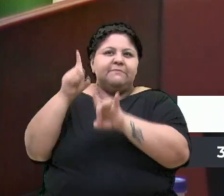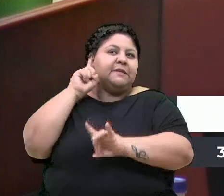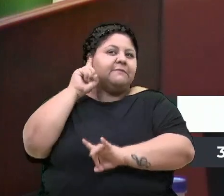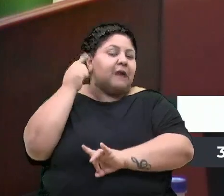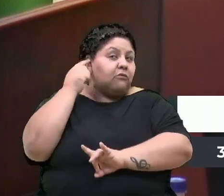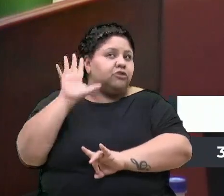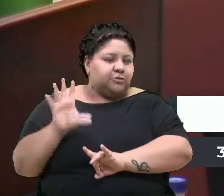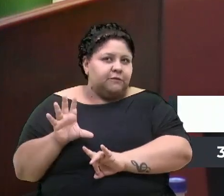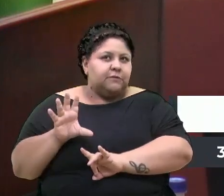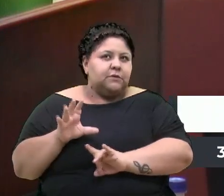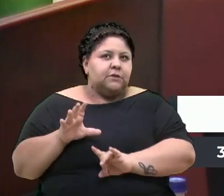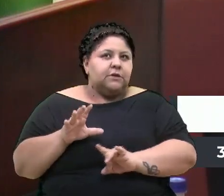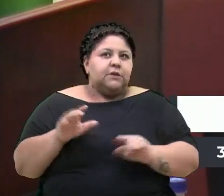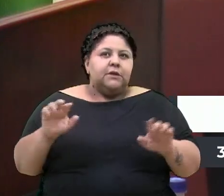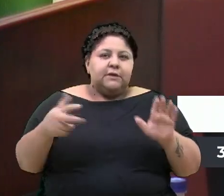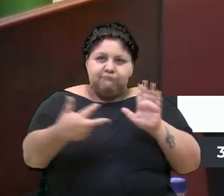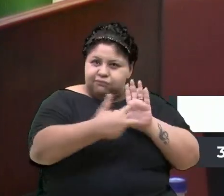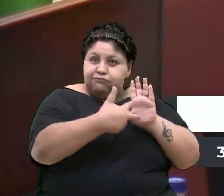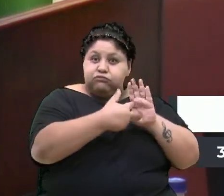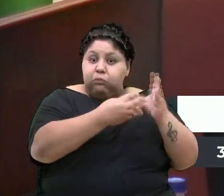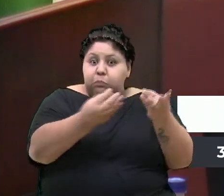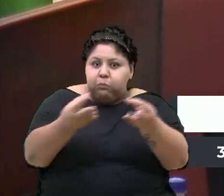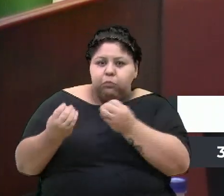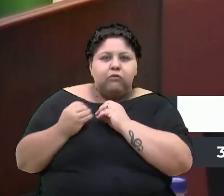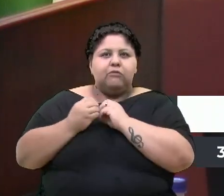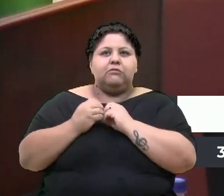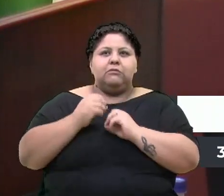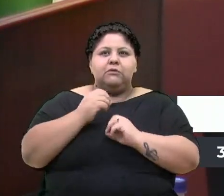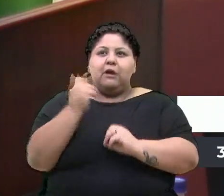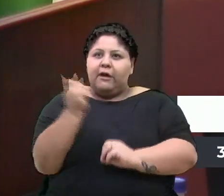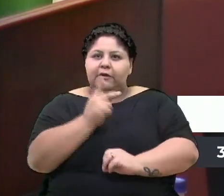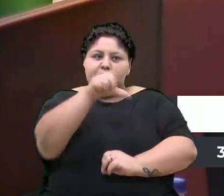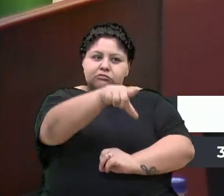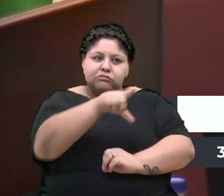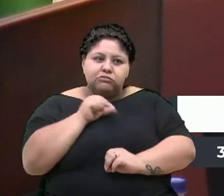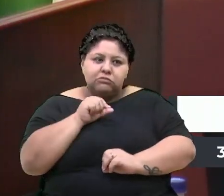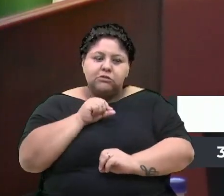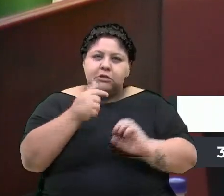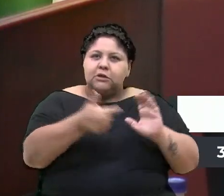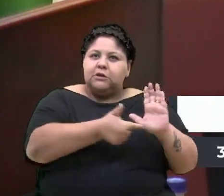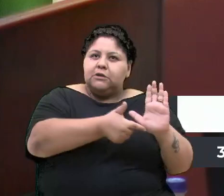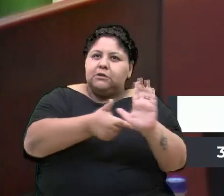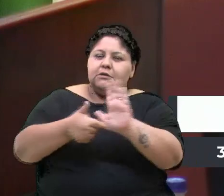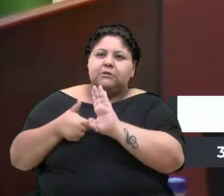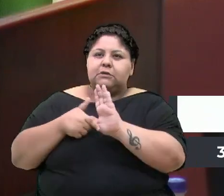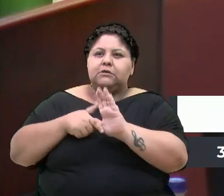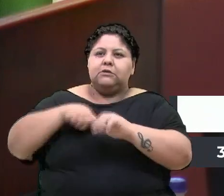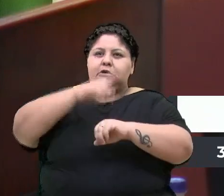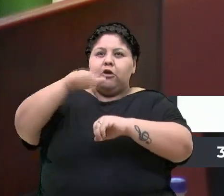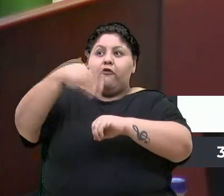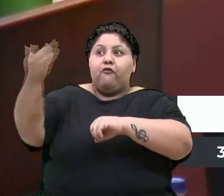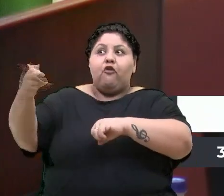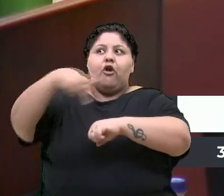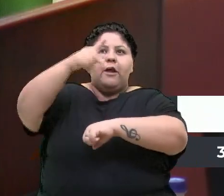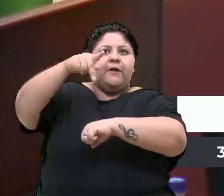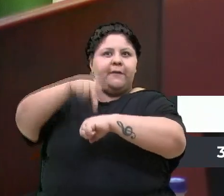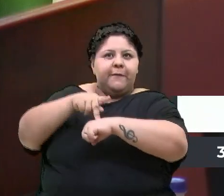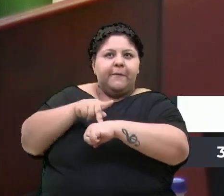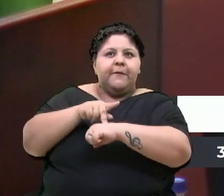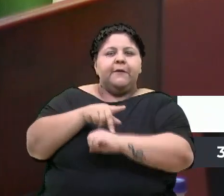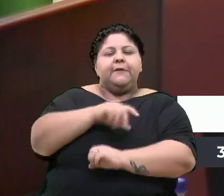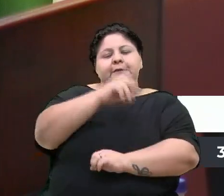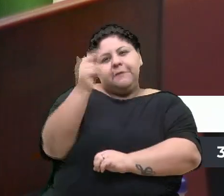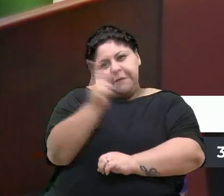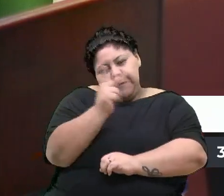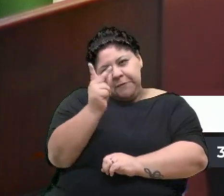atenção que as meninas foram selecionadas para essa exposição internacional que acontece no ano que vem. Então, para a Júlia e para a